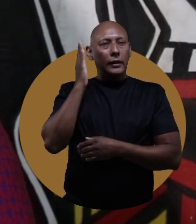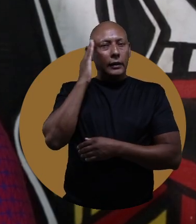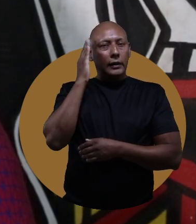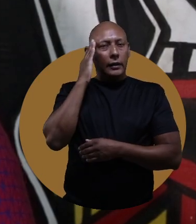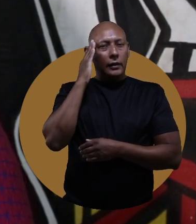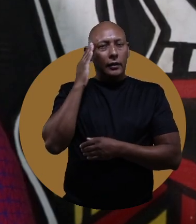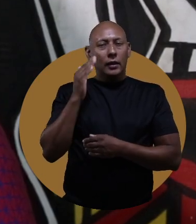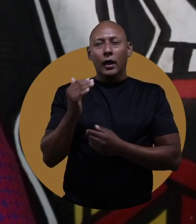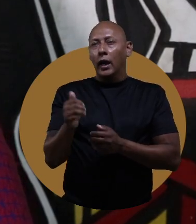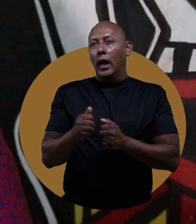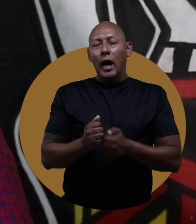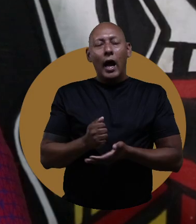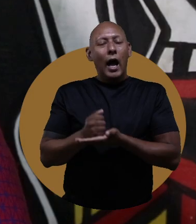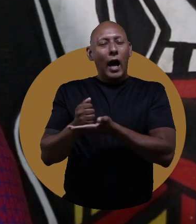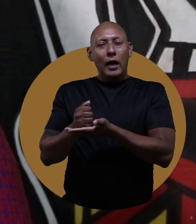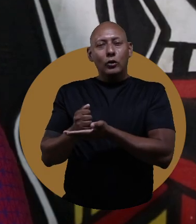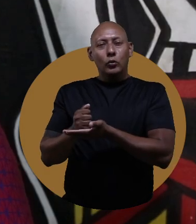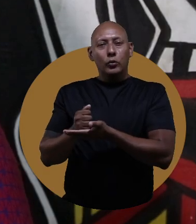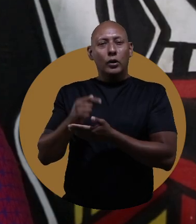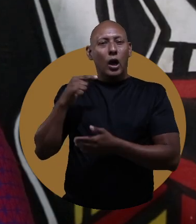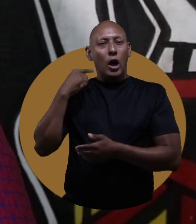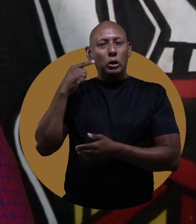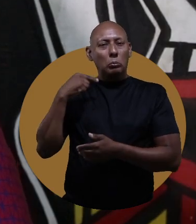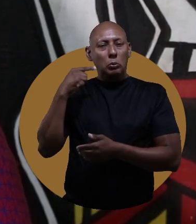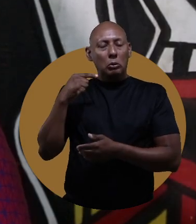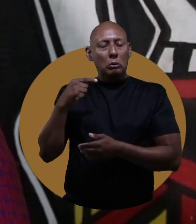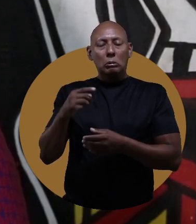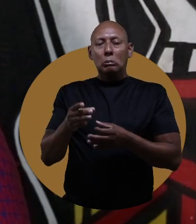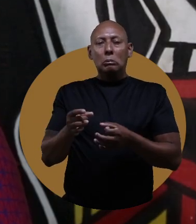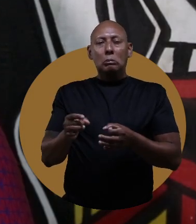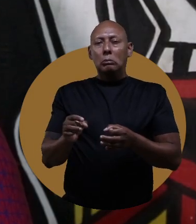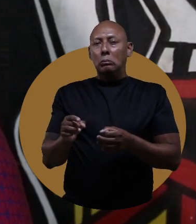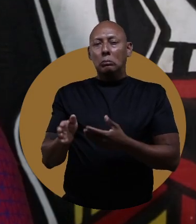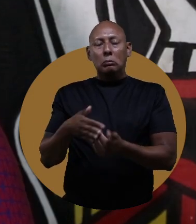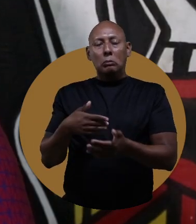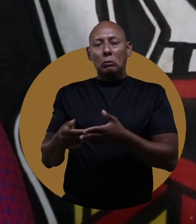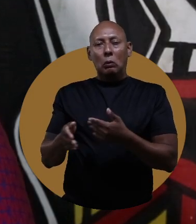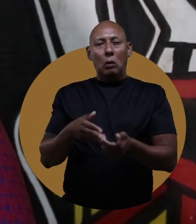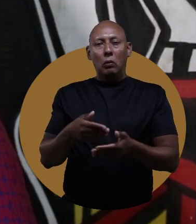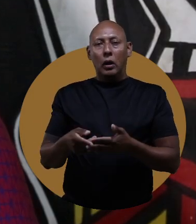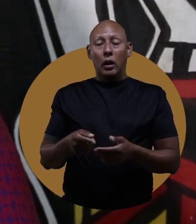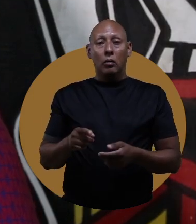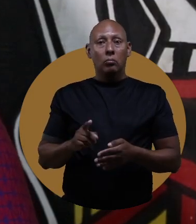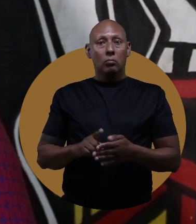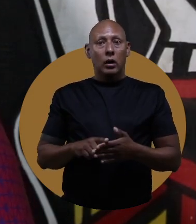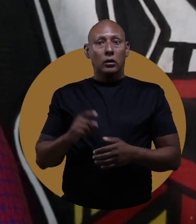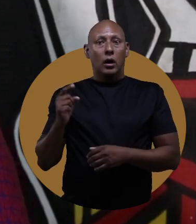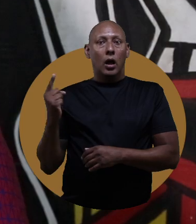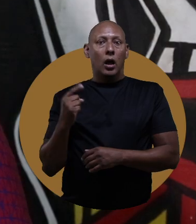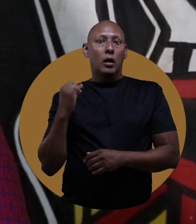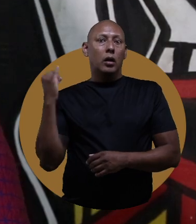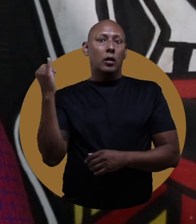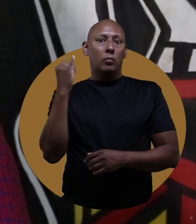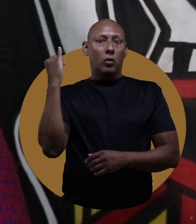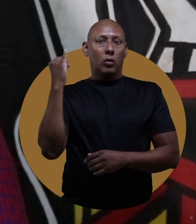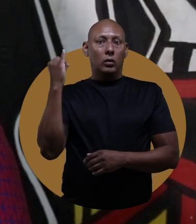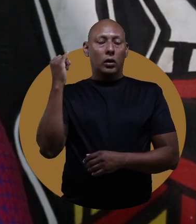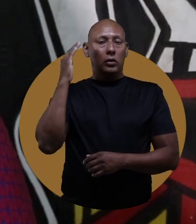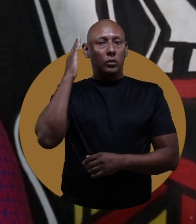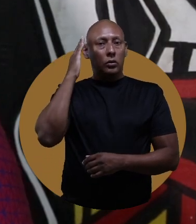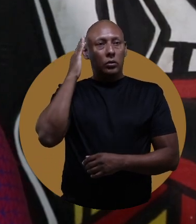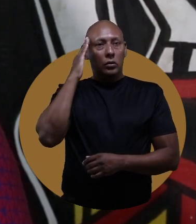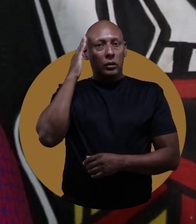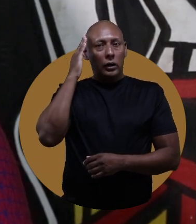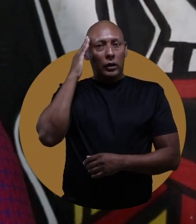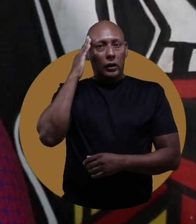como favores, né, desse político, daquele político, daquele partido, daquele outro partido. Então é importante, já desde a